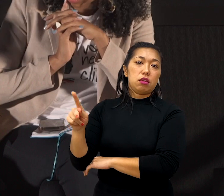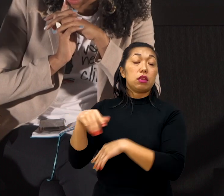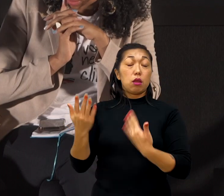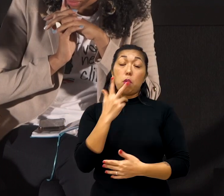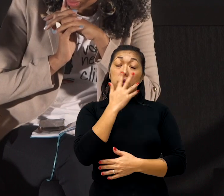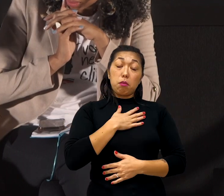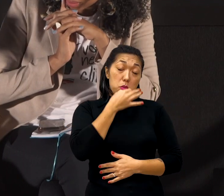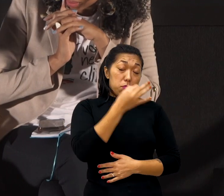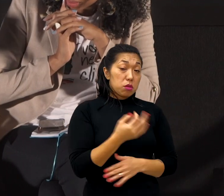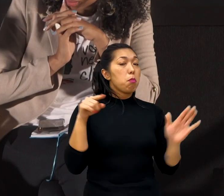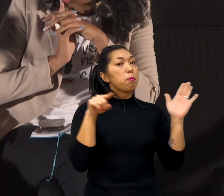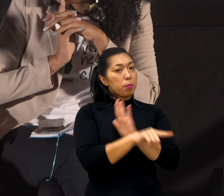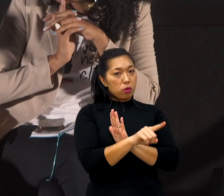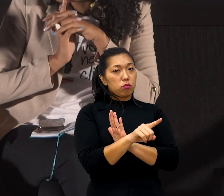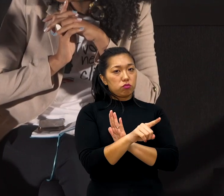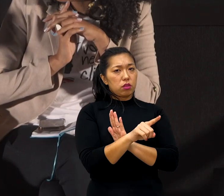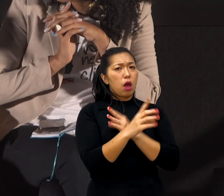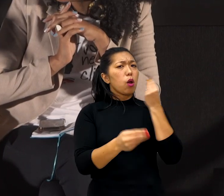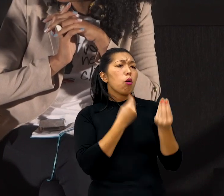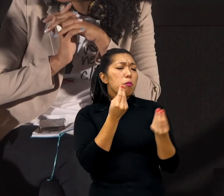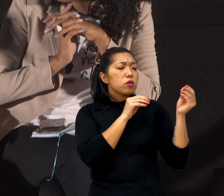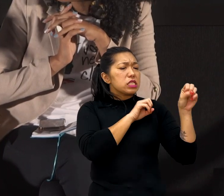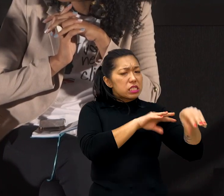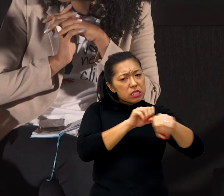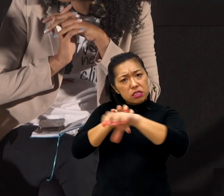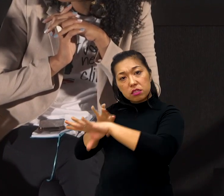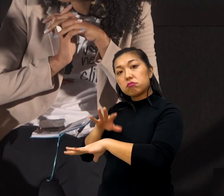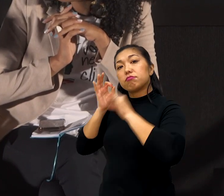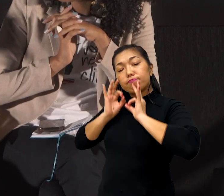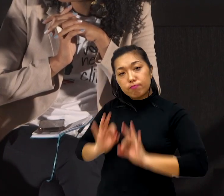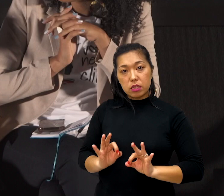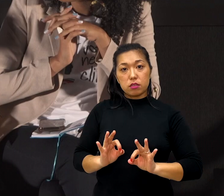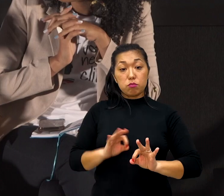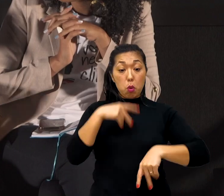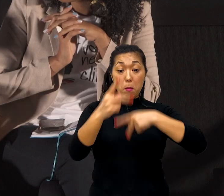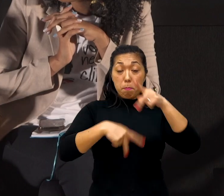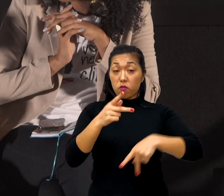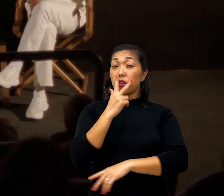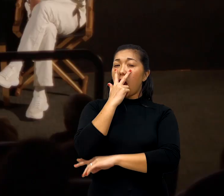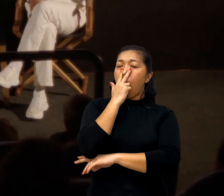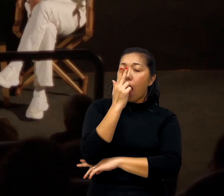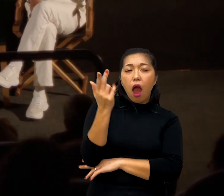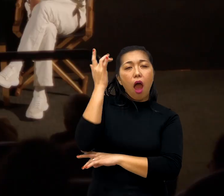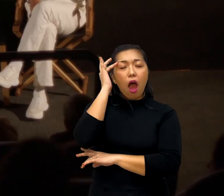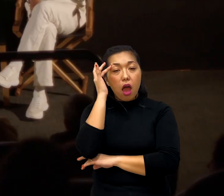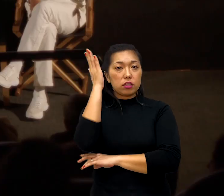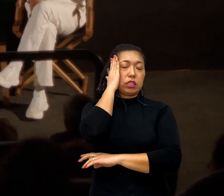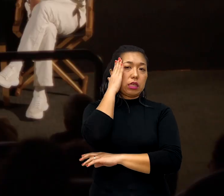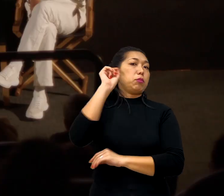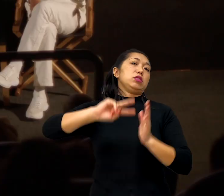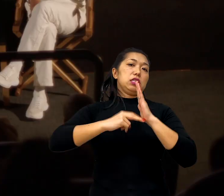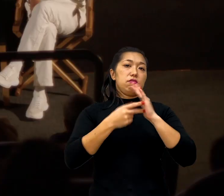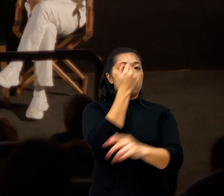seria, né, como é que a gente ensina, de fato, esse povo que acha que sabe o que é meio